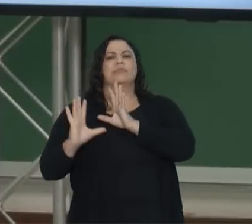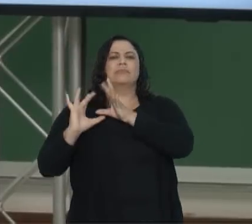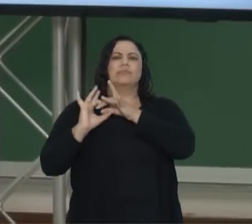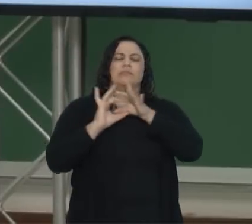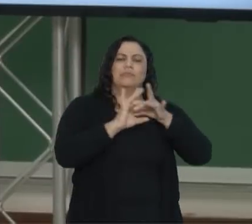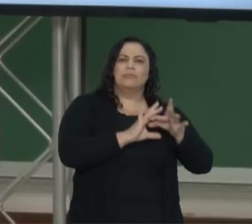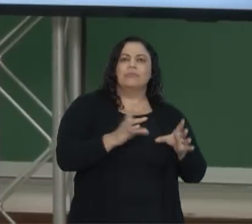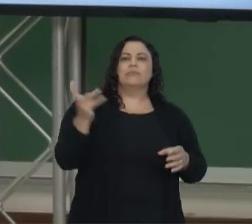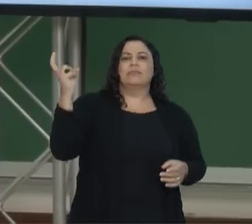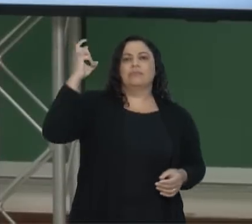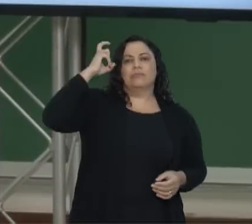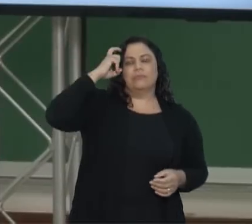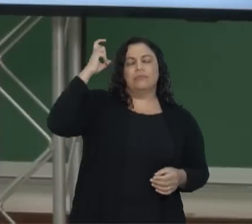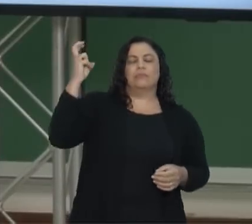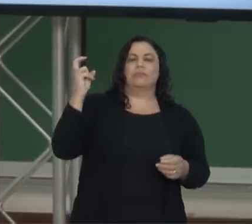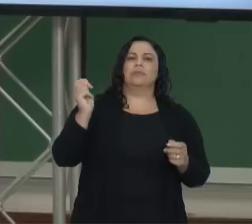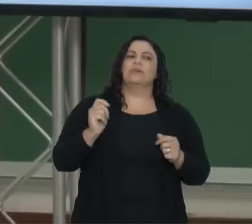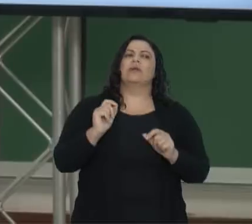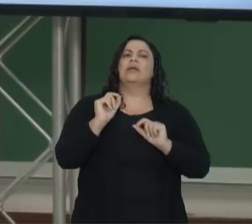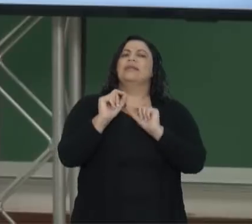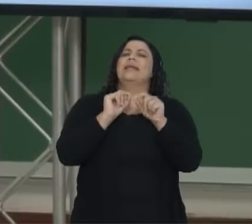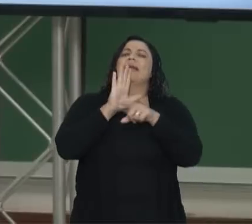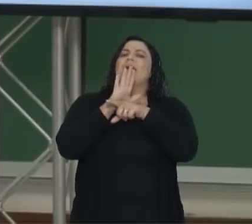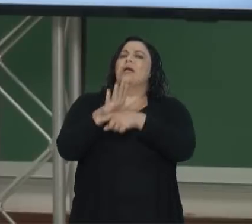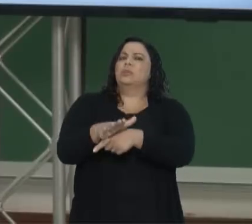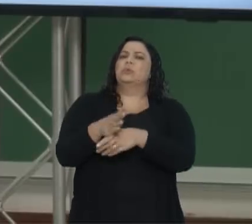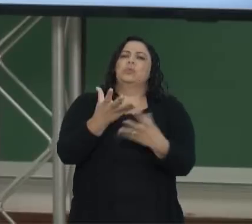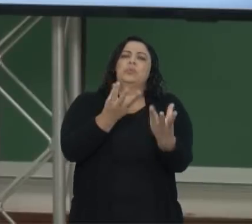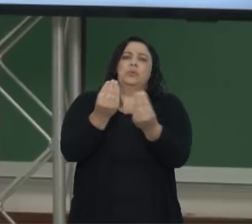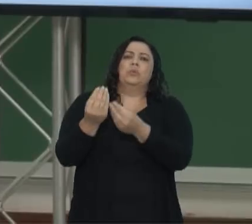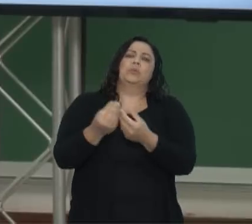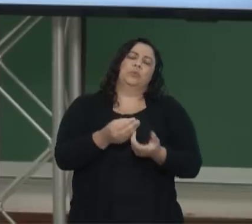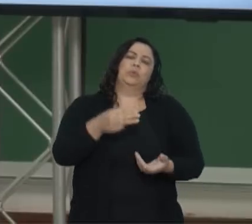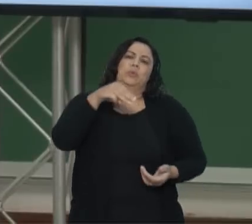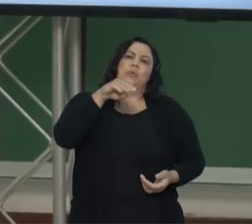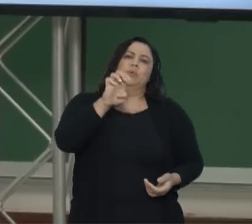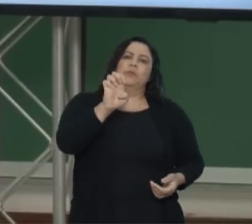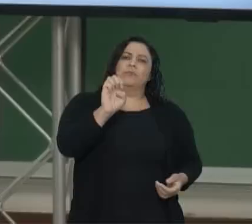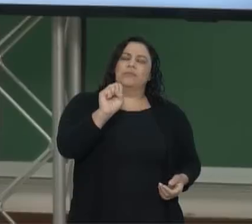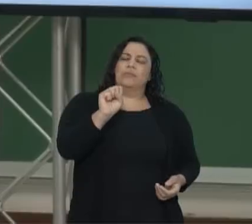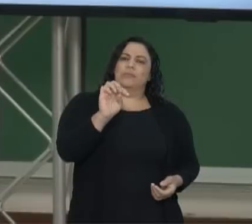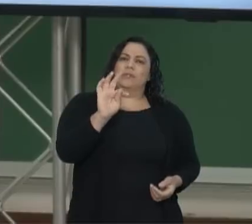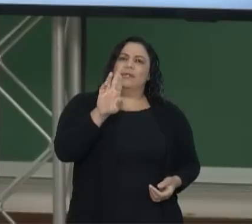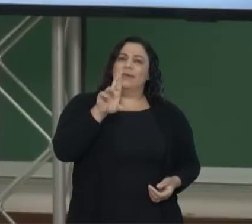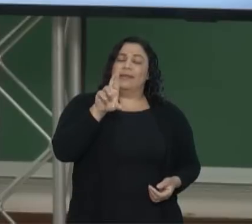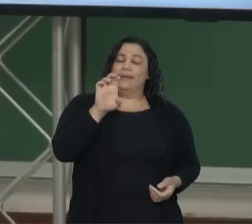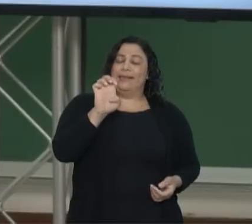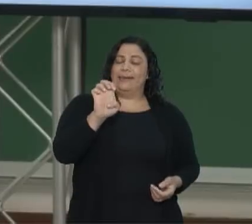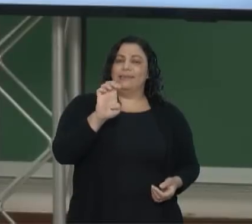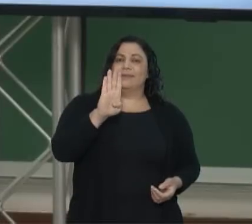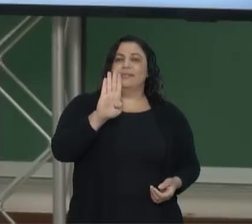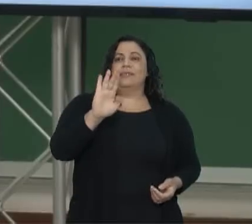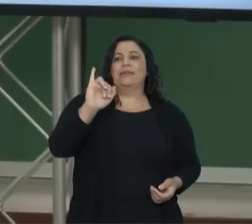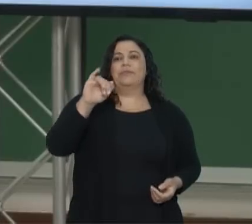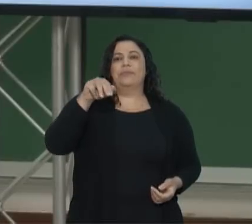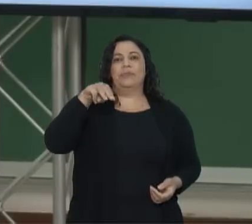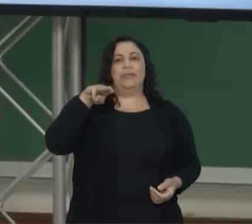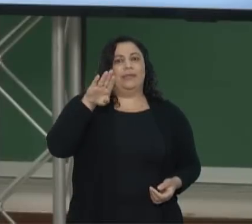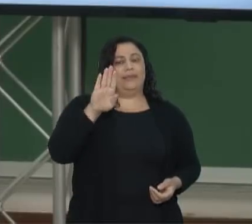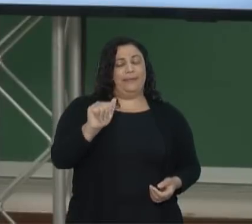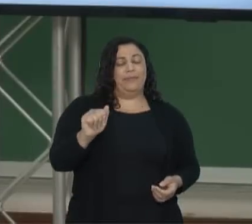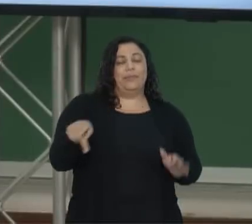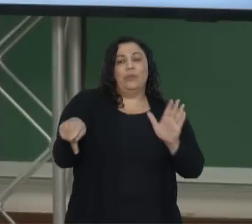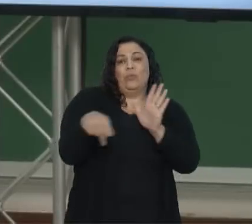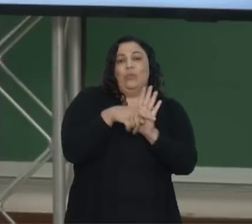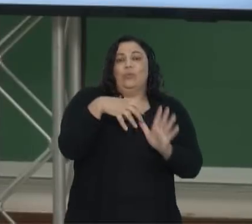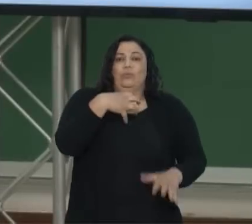E contribui muito, né, quem contribuiu muito para isso foi o mestre Bimba, que era baiano, né, foi criador da capoeira regional, então